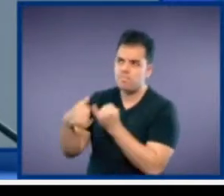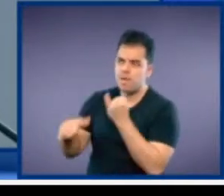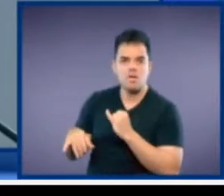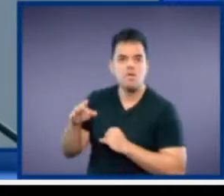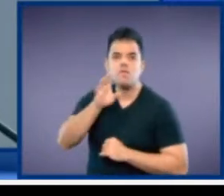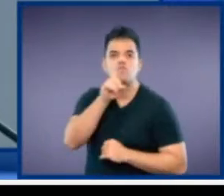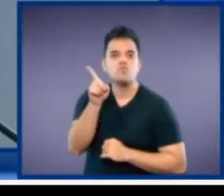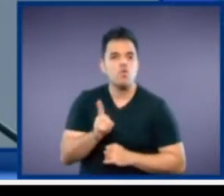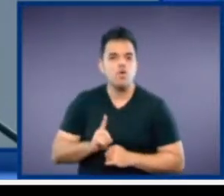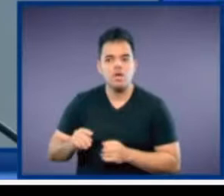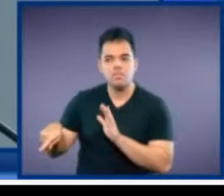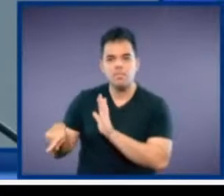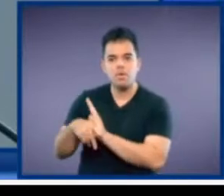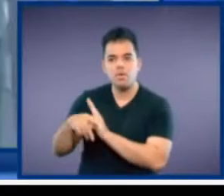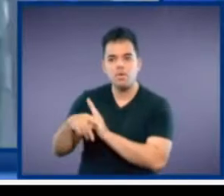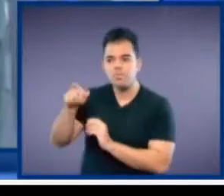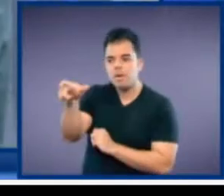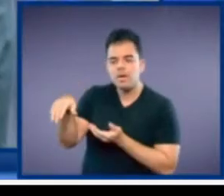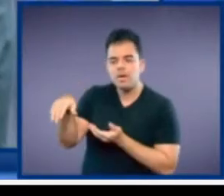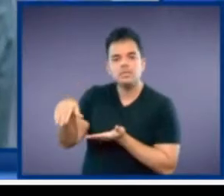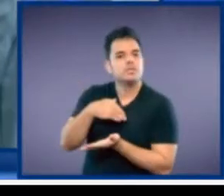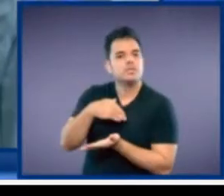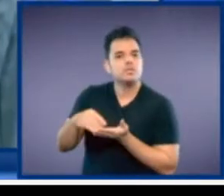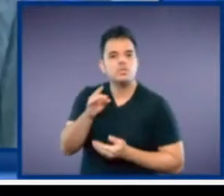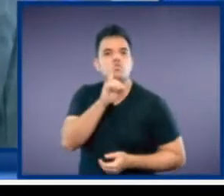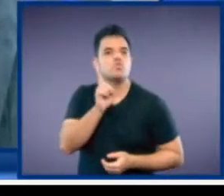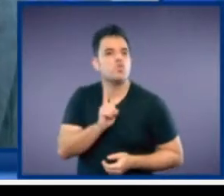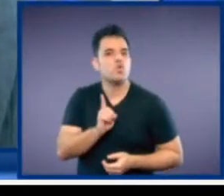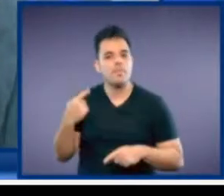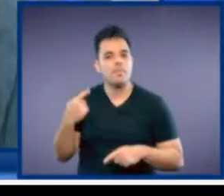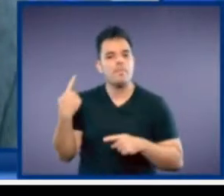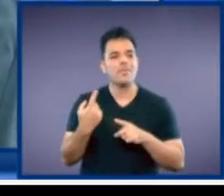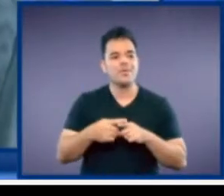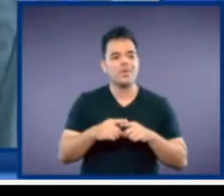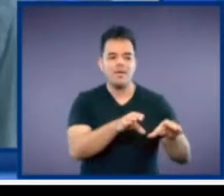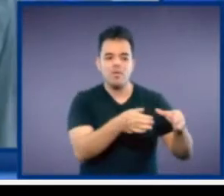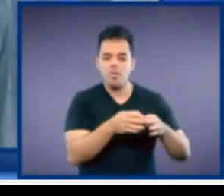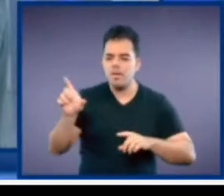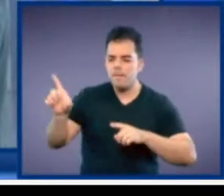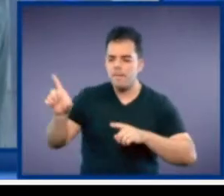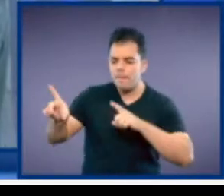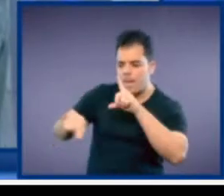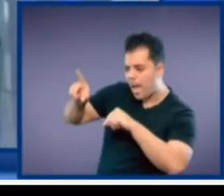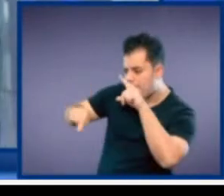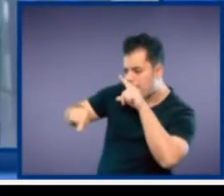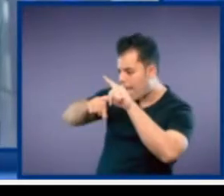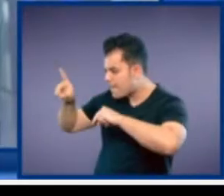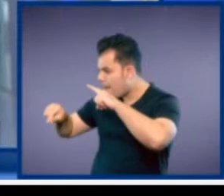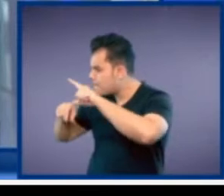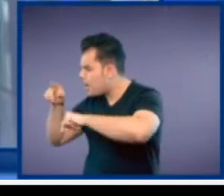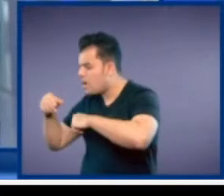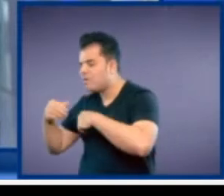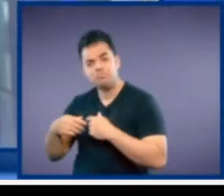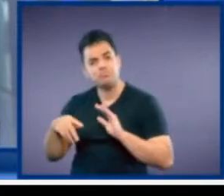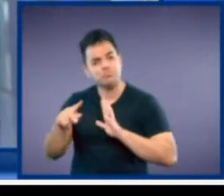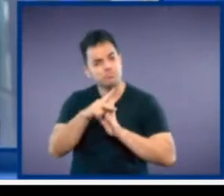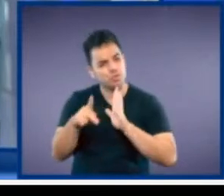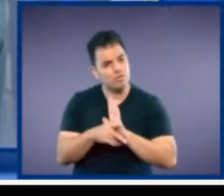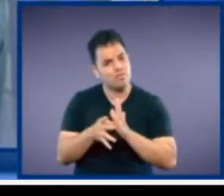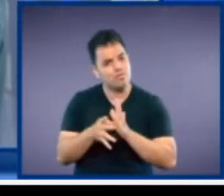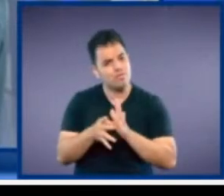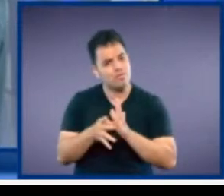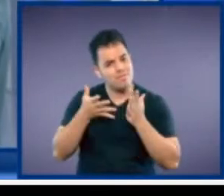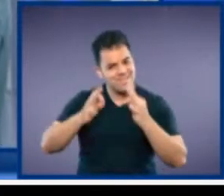meus secretários, porque todos foram selecionados, como se faz em qualquer projeto que quer dar